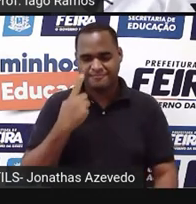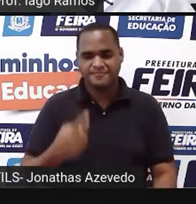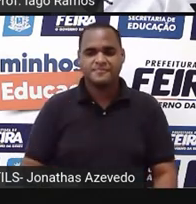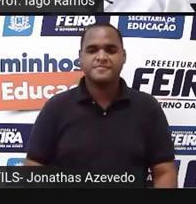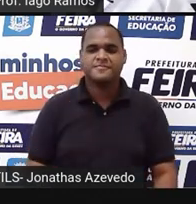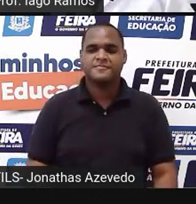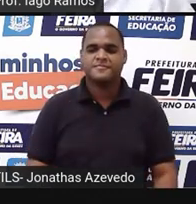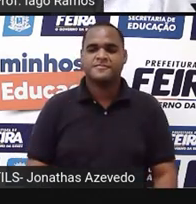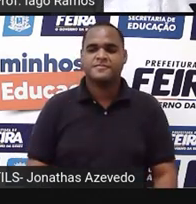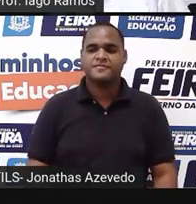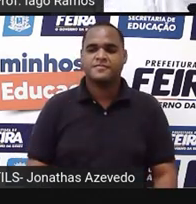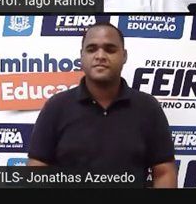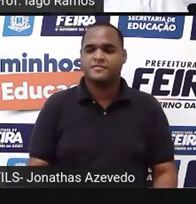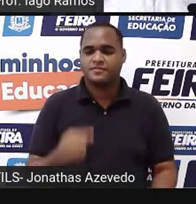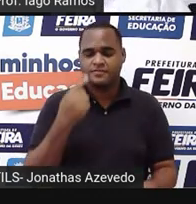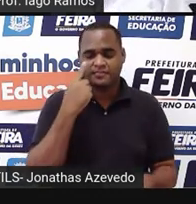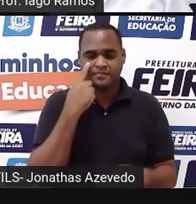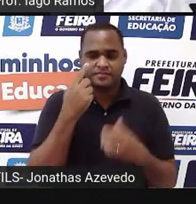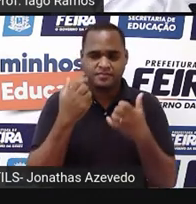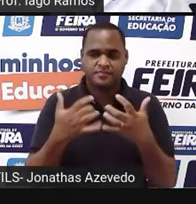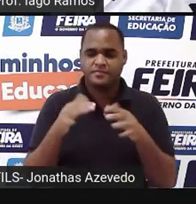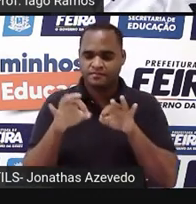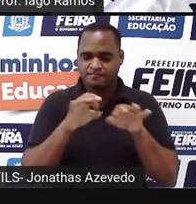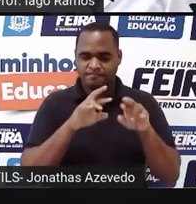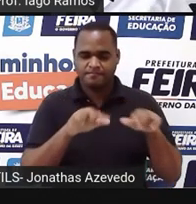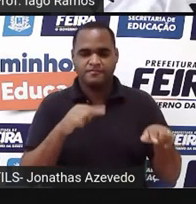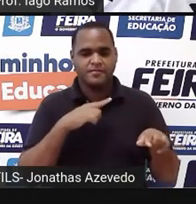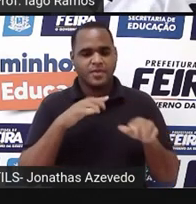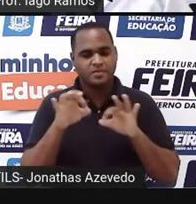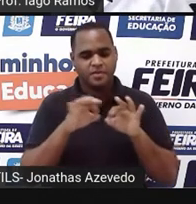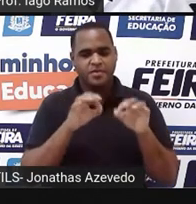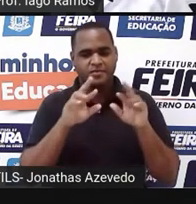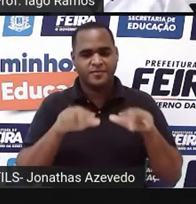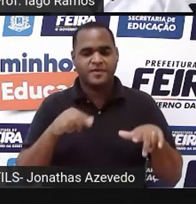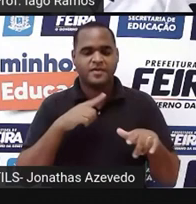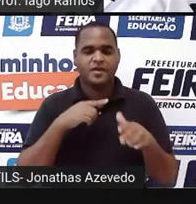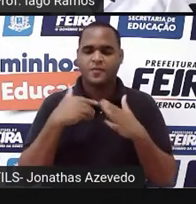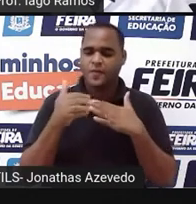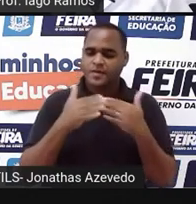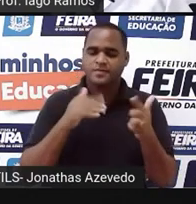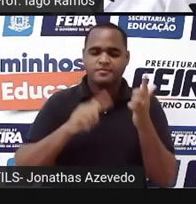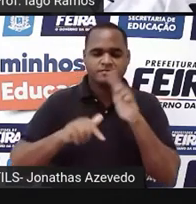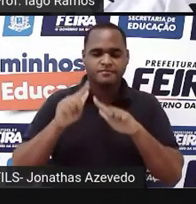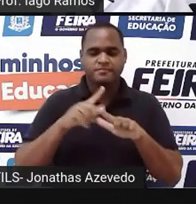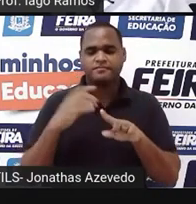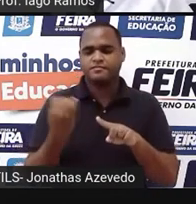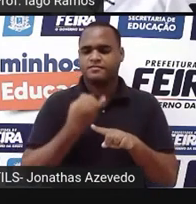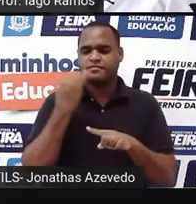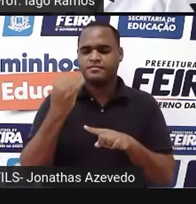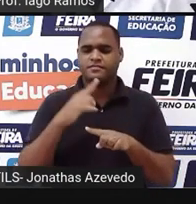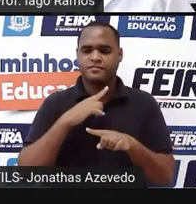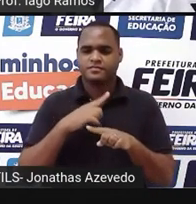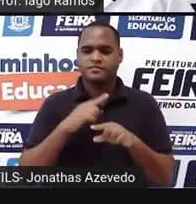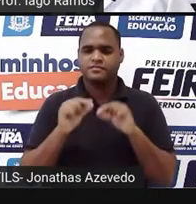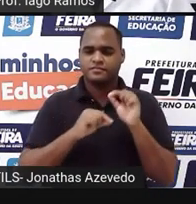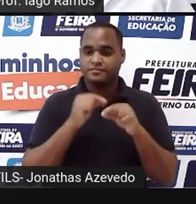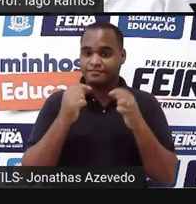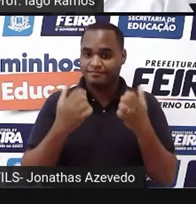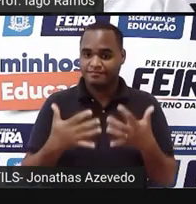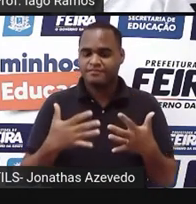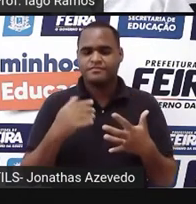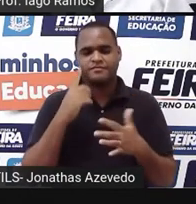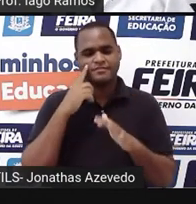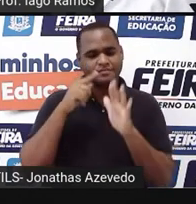que a fórmula de Bhaskara, ela resolve qualquer equação do segundo grau. Não importa o tipo de equação, tá bom? Faz